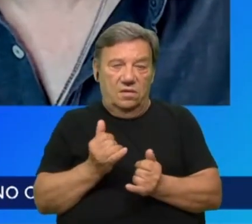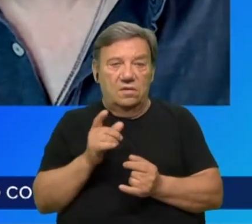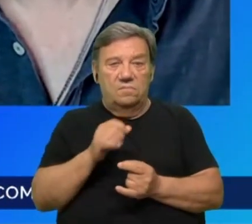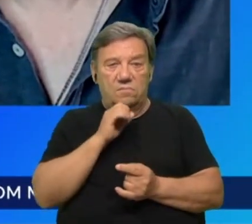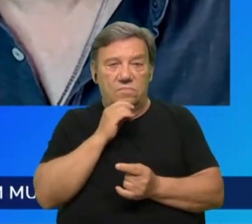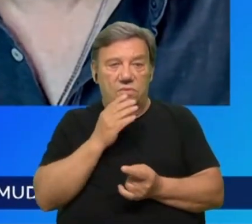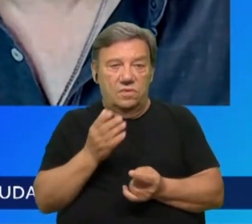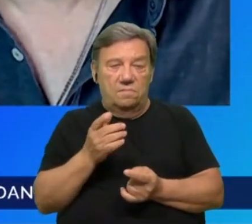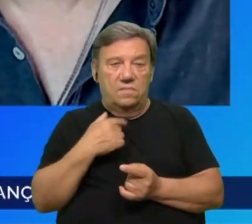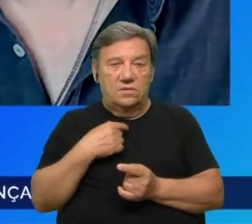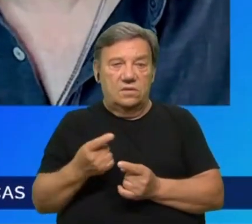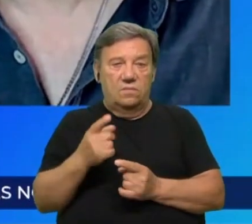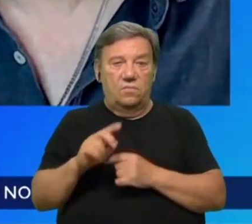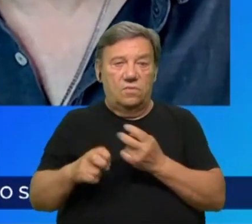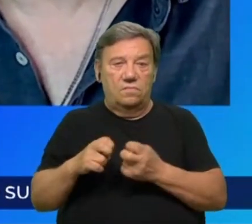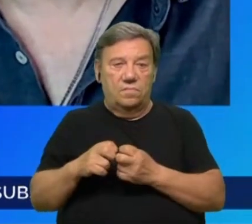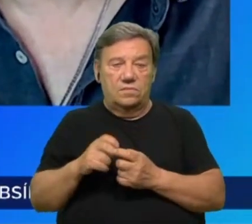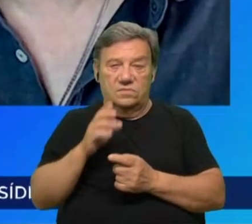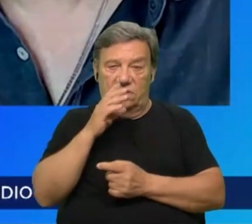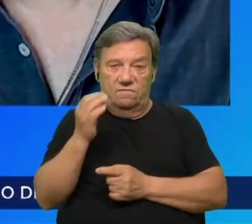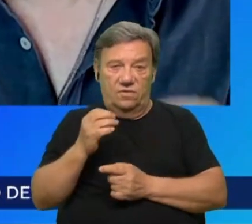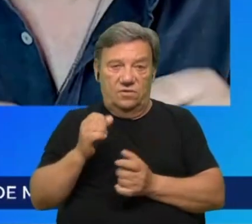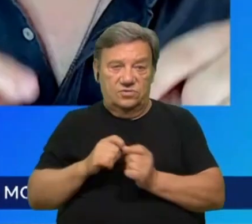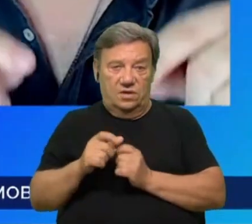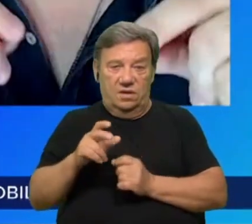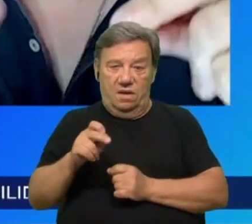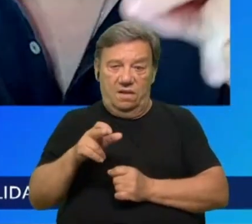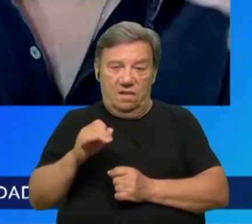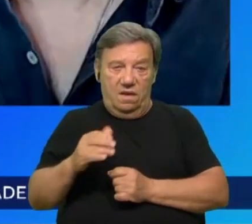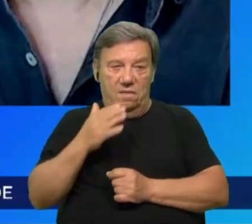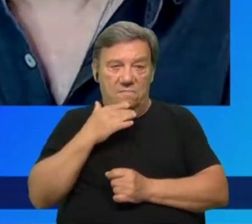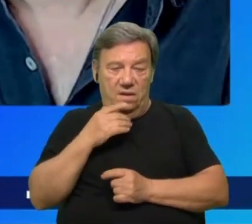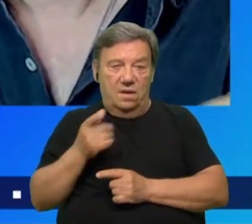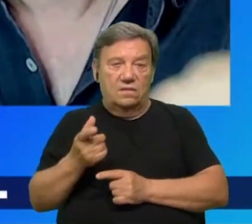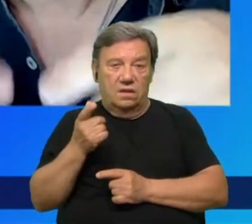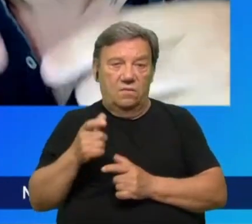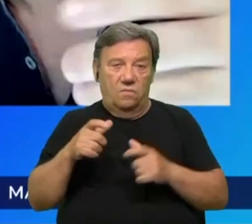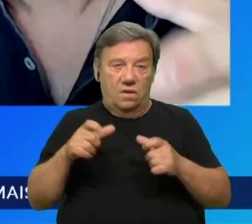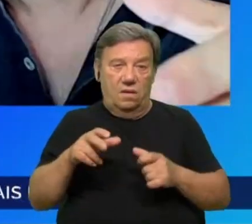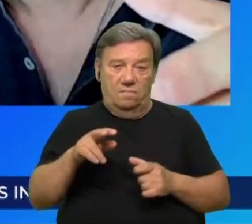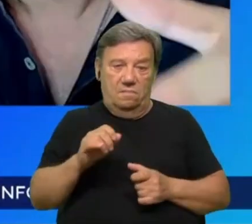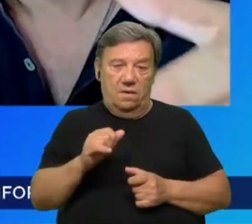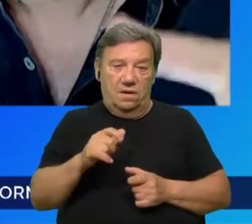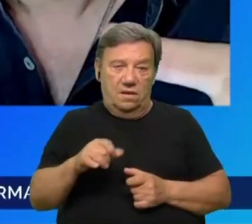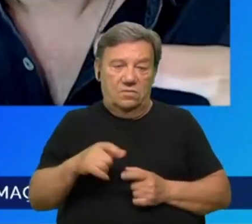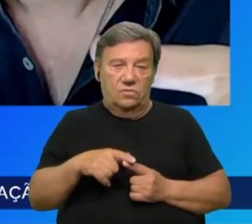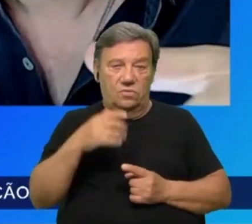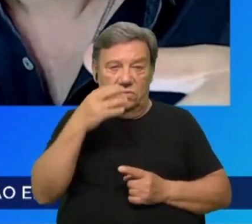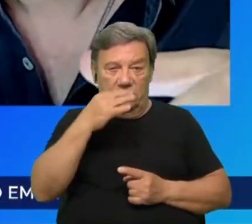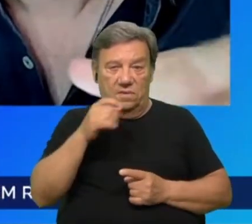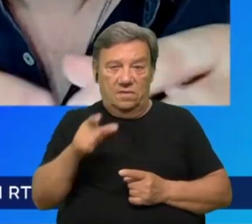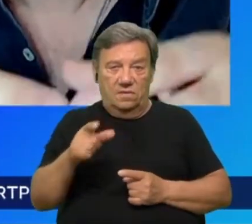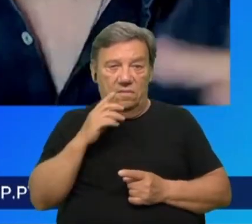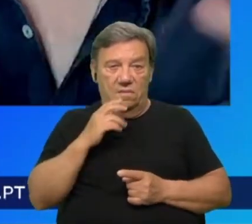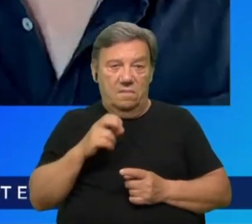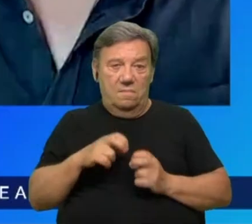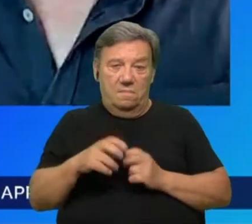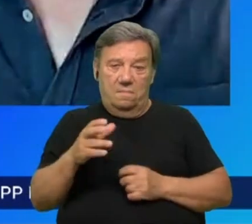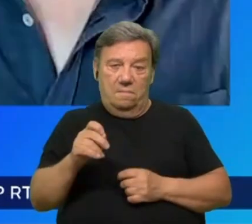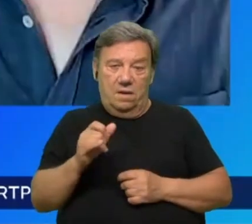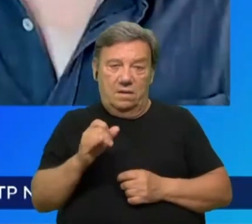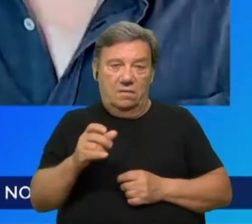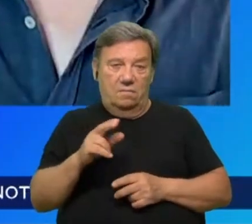poderia ser, mas temos aqui um outro problema. É que se fosse uma estrela anã branca, então o campo magnético, o comportamento magnético teria de